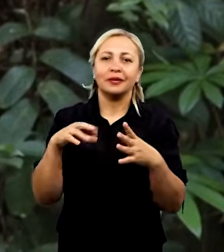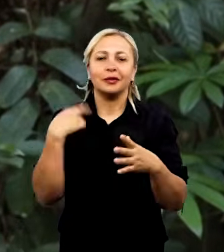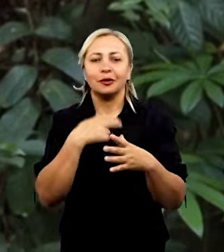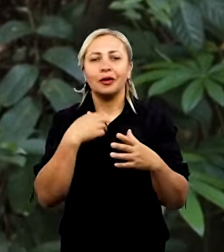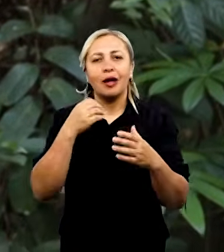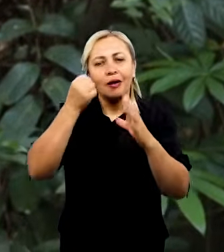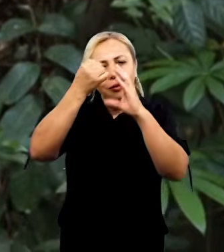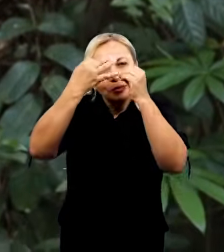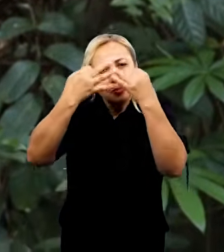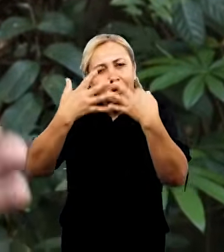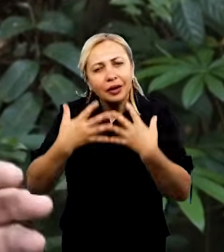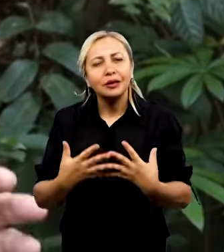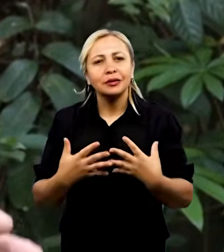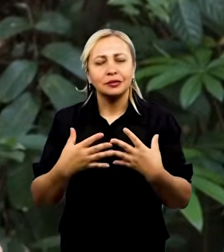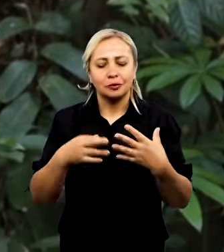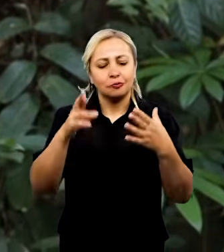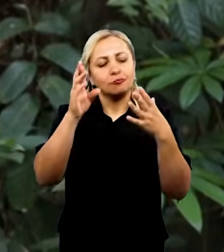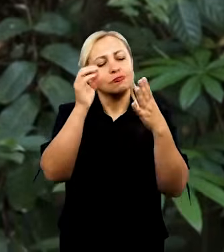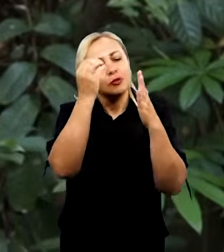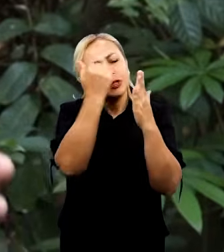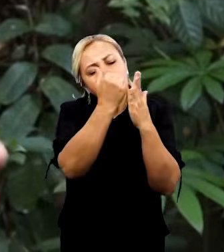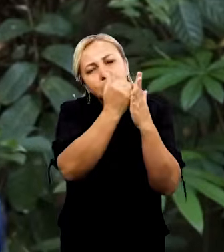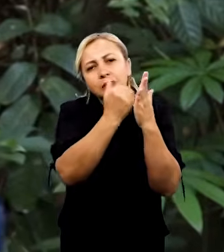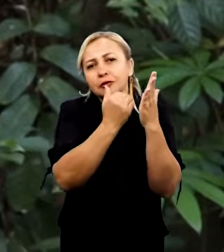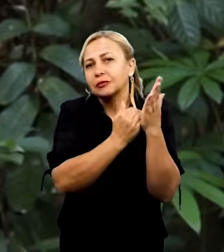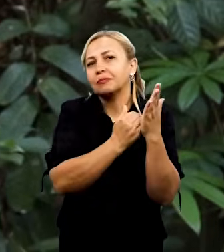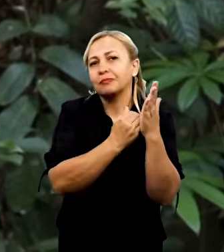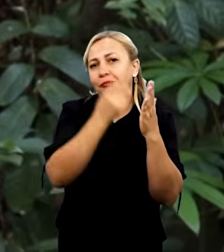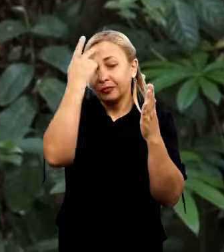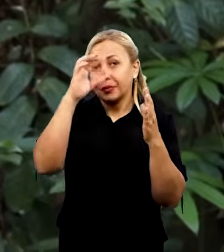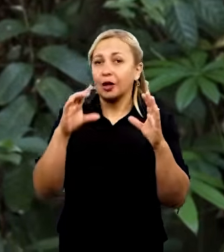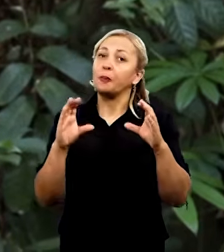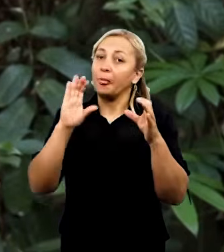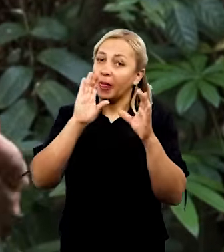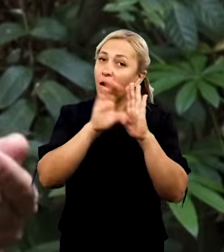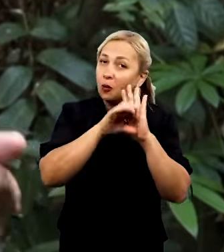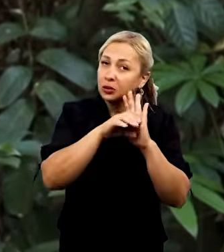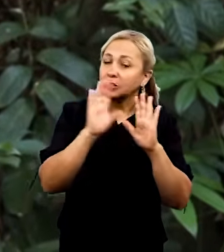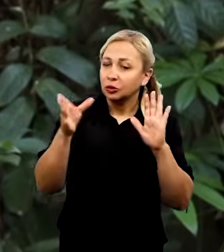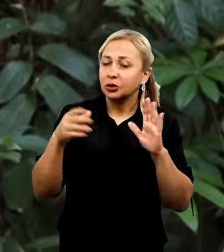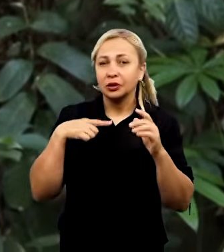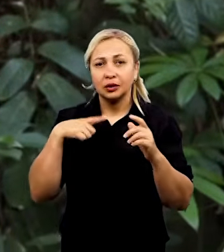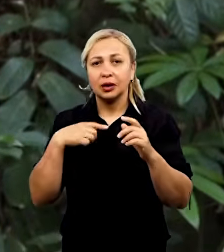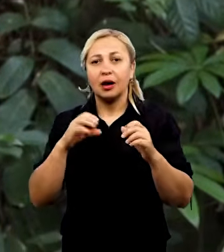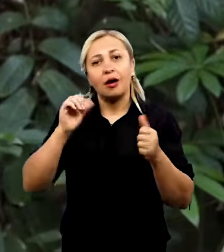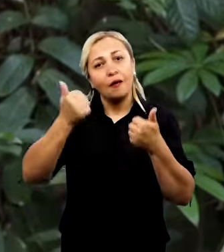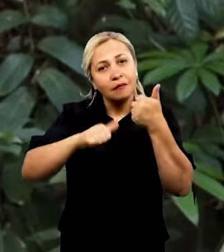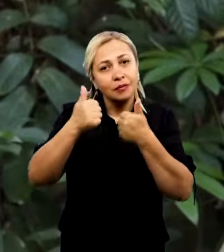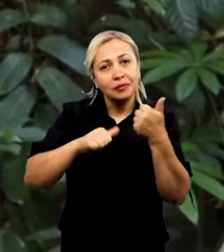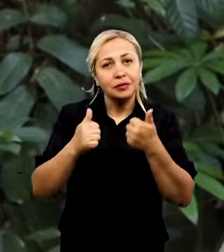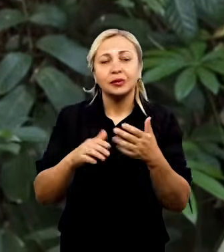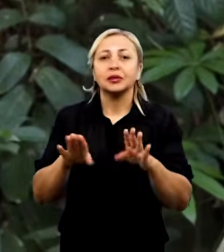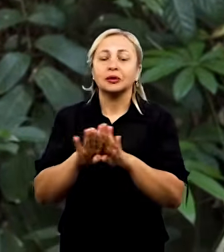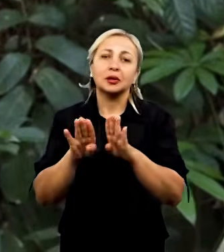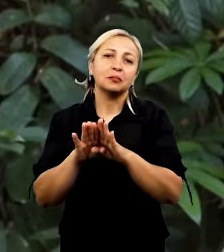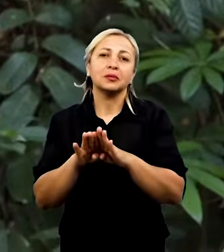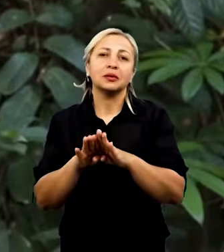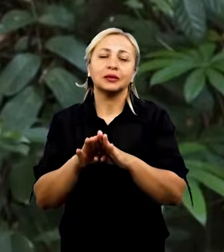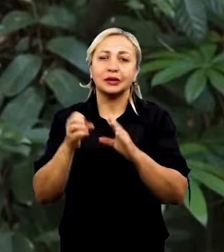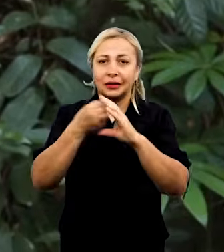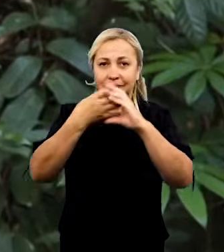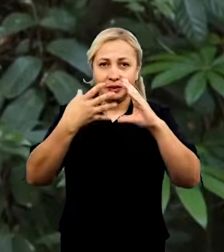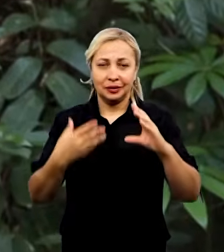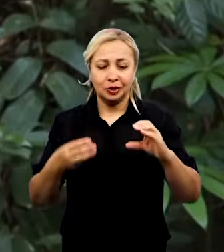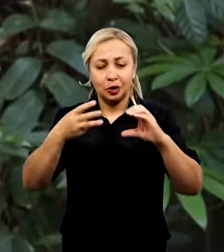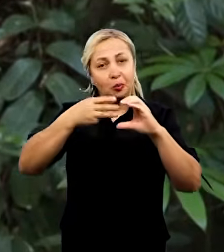processo de descrição. A gente já, morfologicamente, ela já está conceituada. Estamos no processo de avaliação das